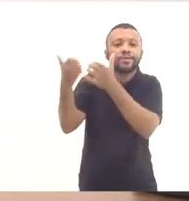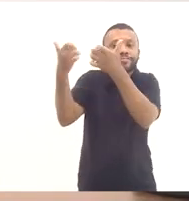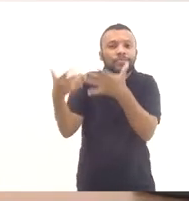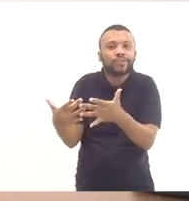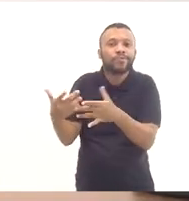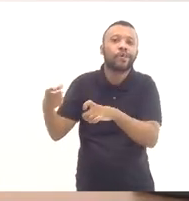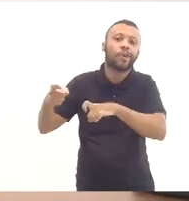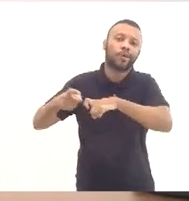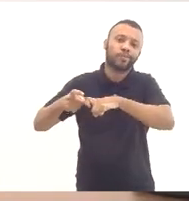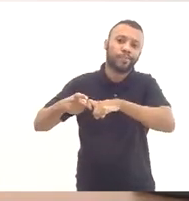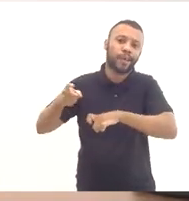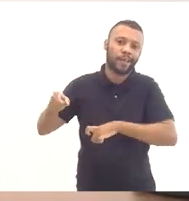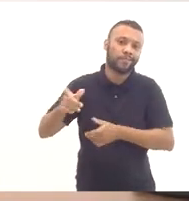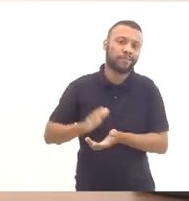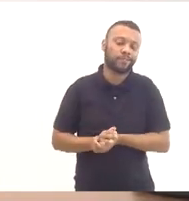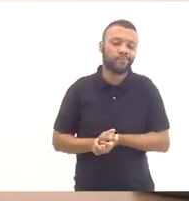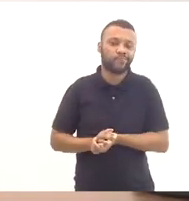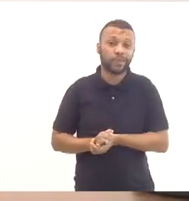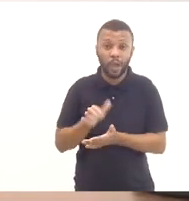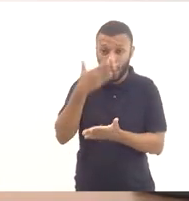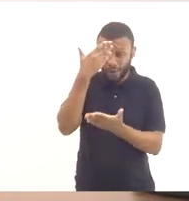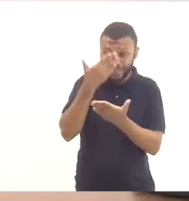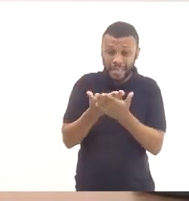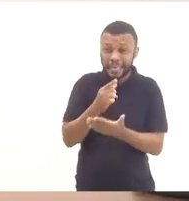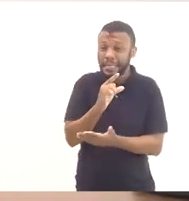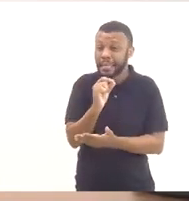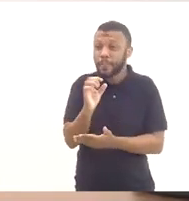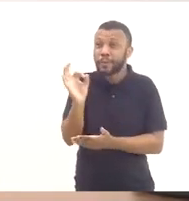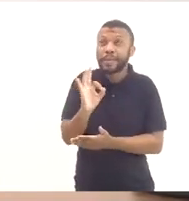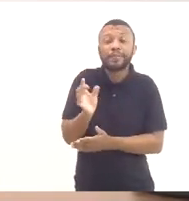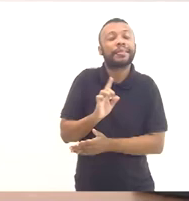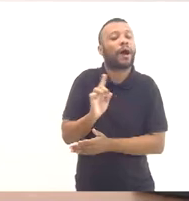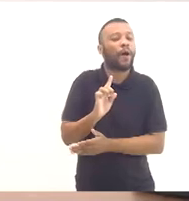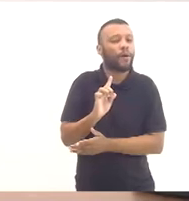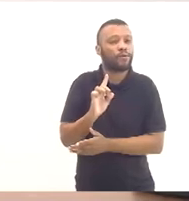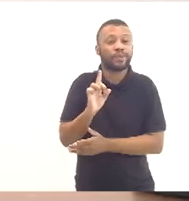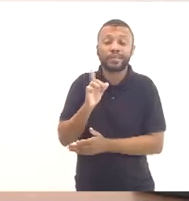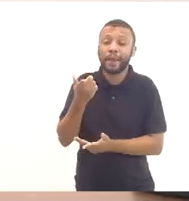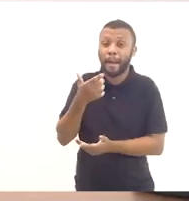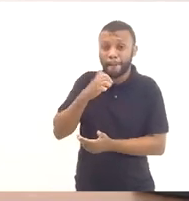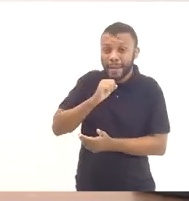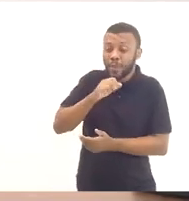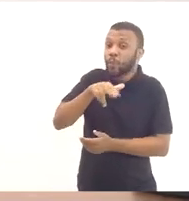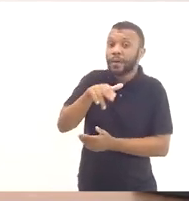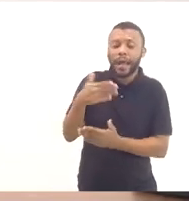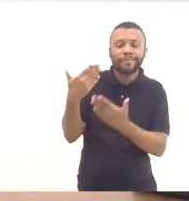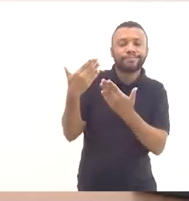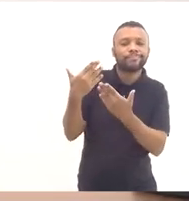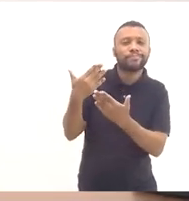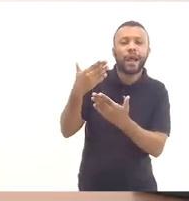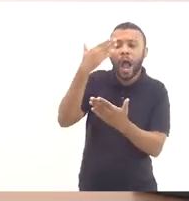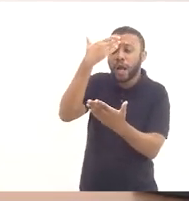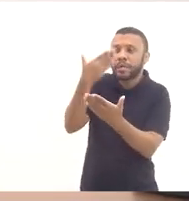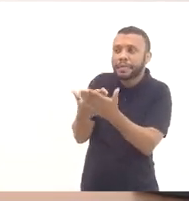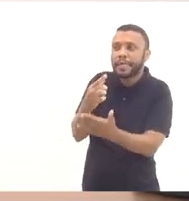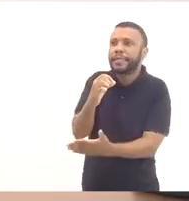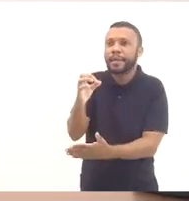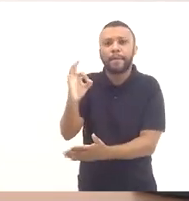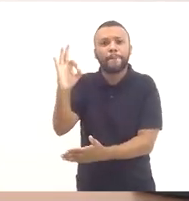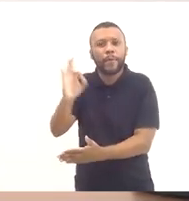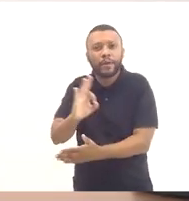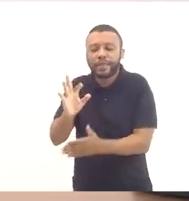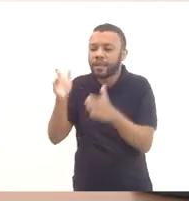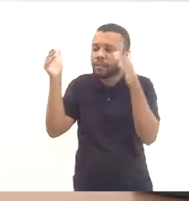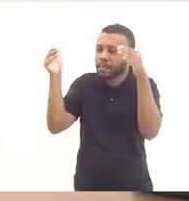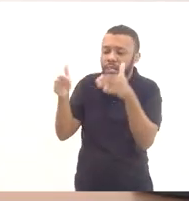com Face aí por cento virgula porque eu nunca confiar sem por cento continuava com aquela pulga atrás da orelha mas sem recurso